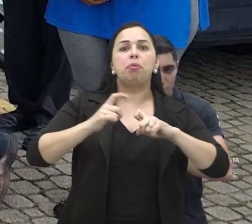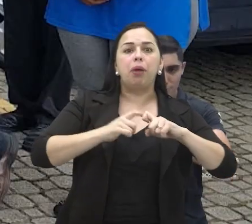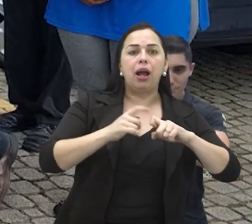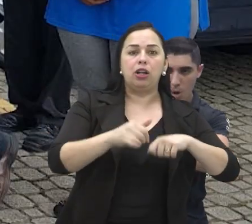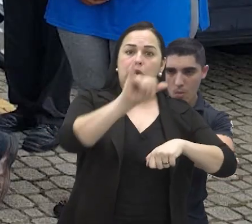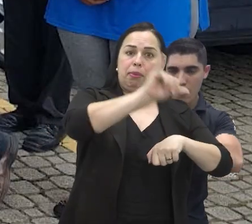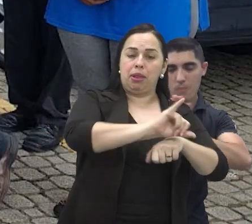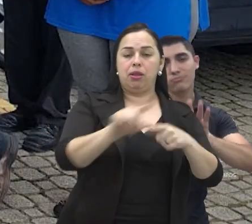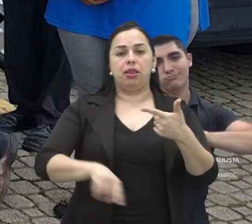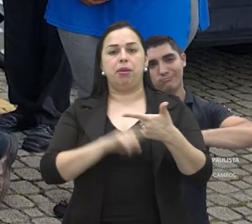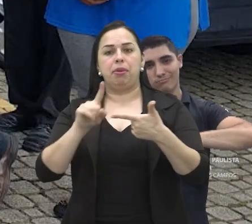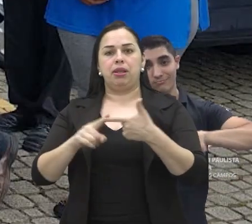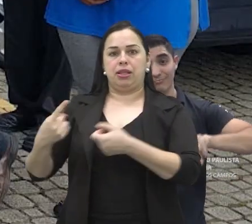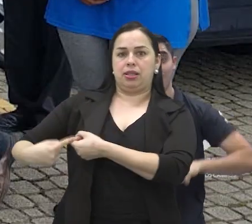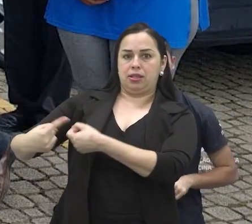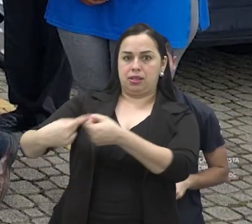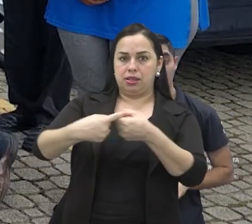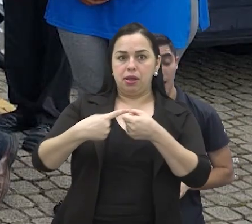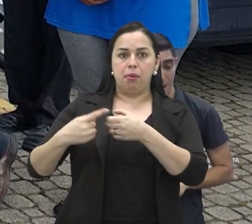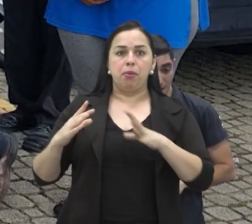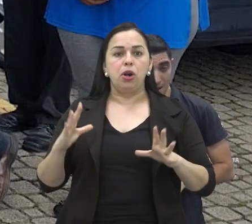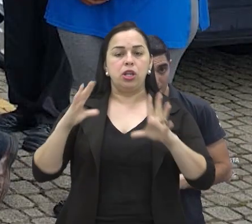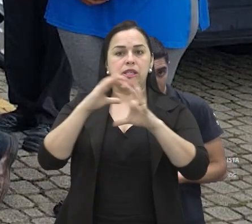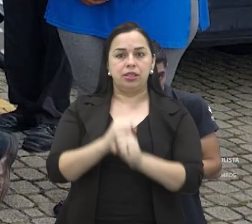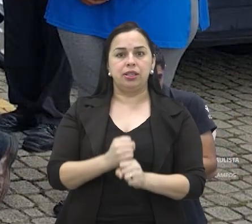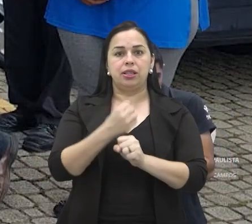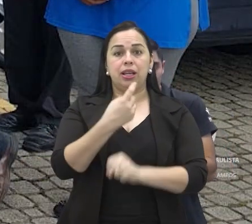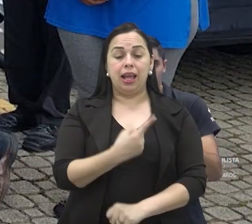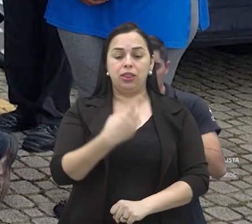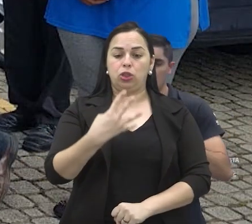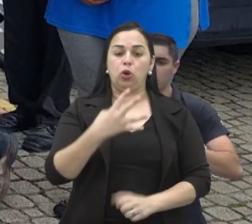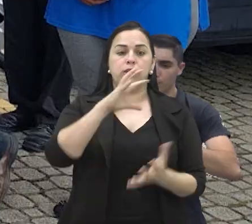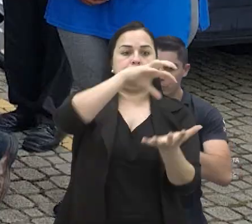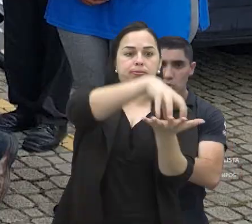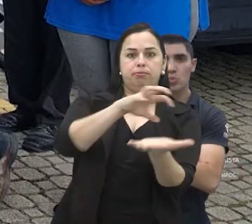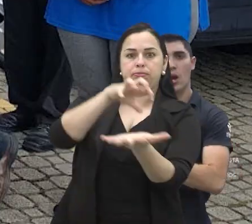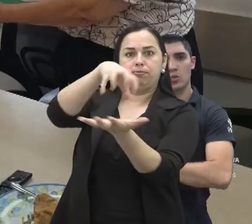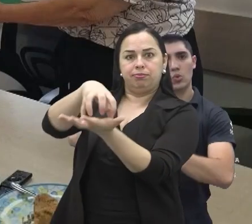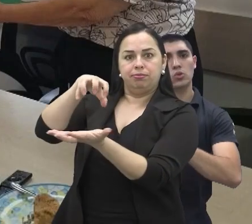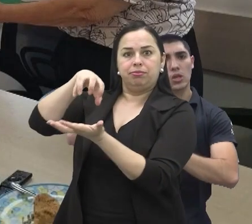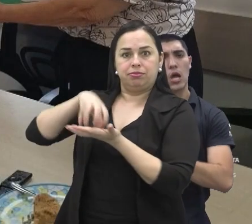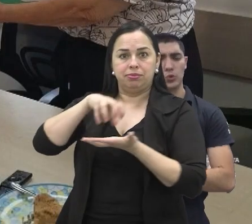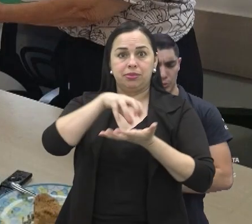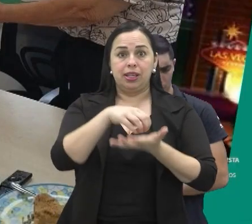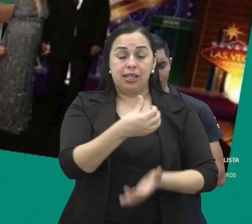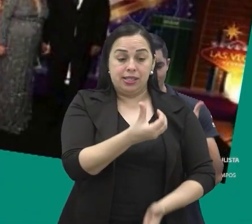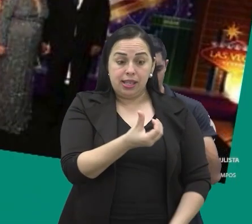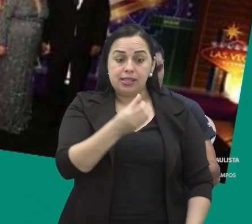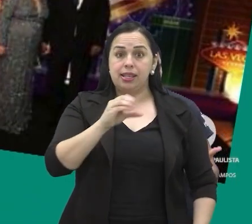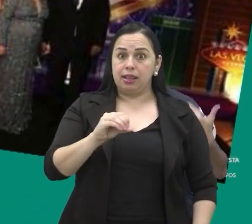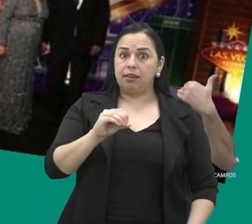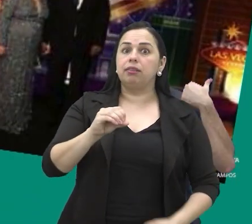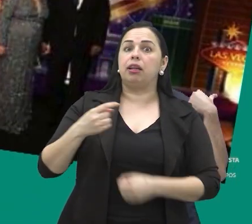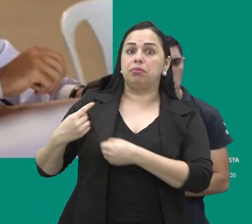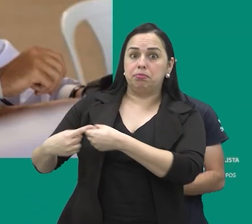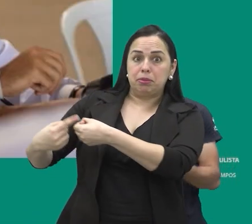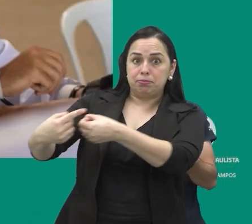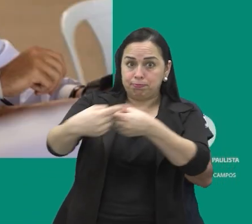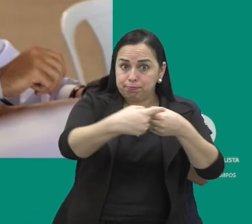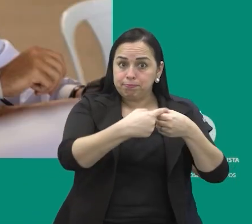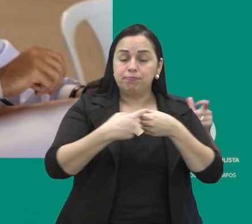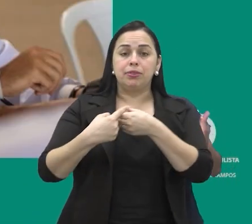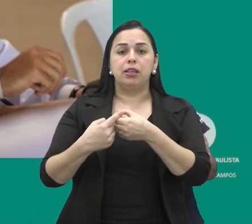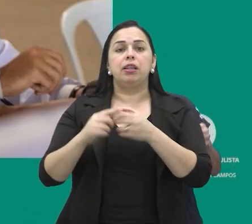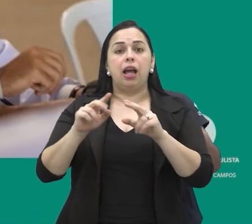médicos da capital e do interior, a entidade conta hoje com 14 distritais e mais de 60 regionais. E